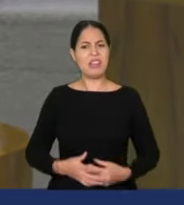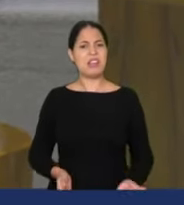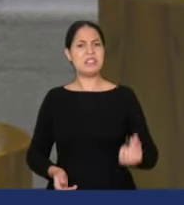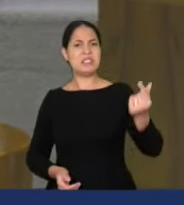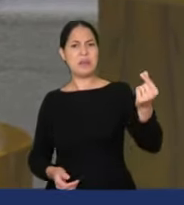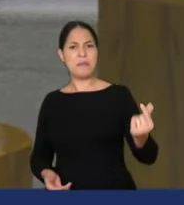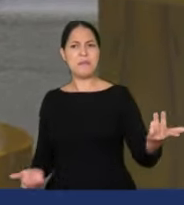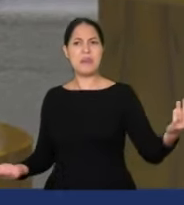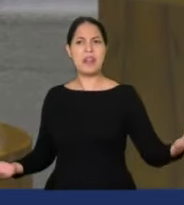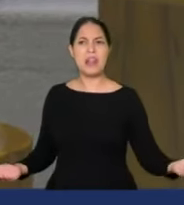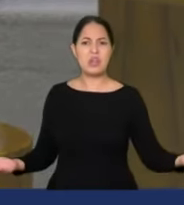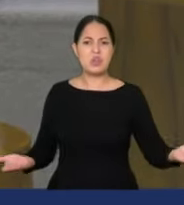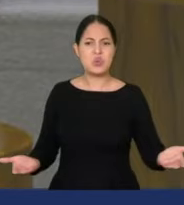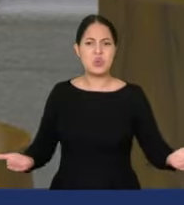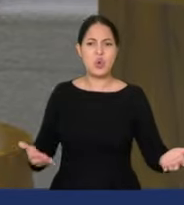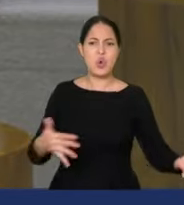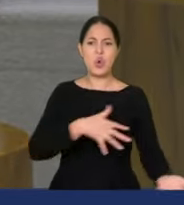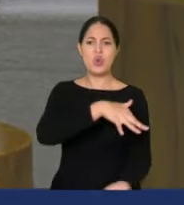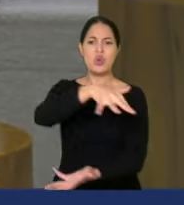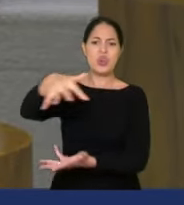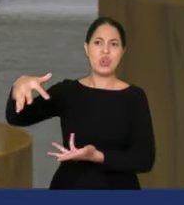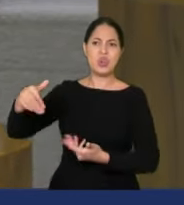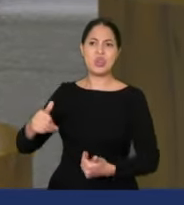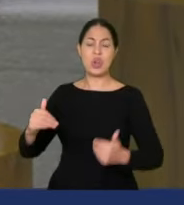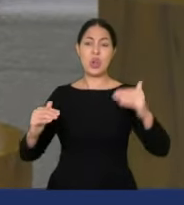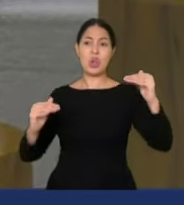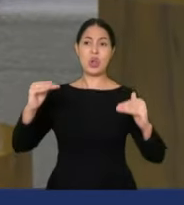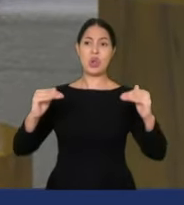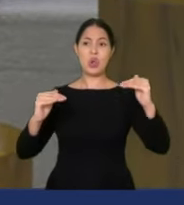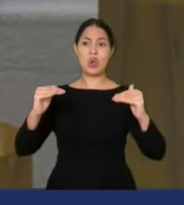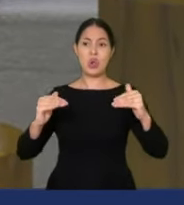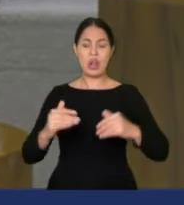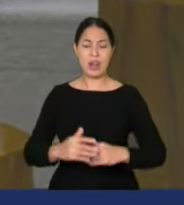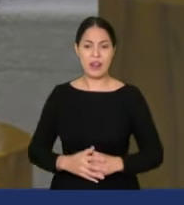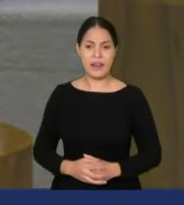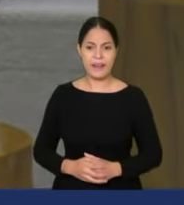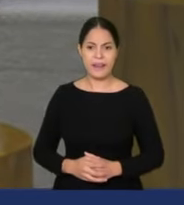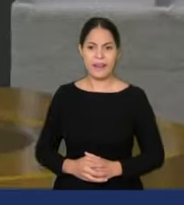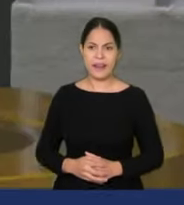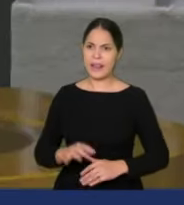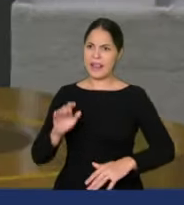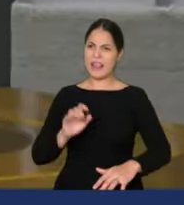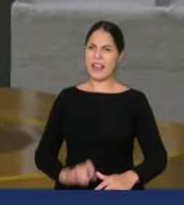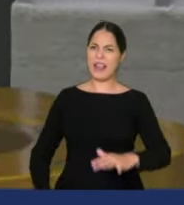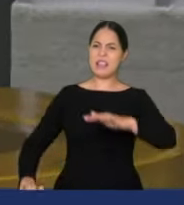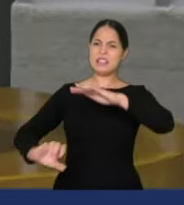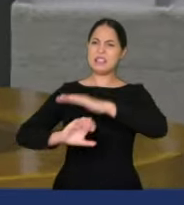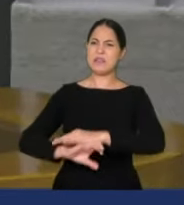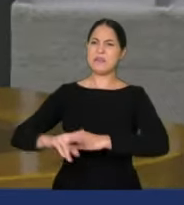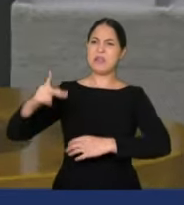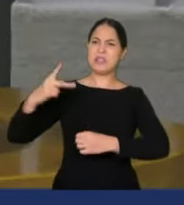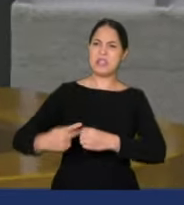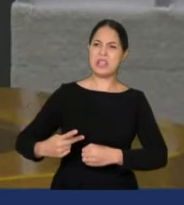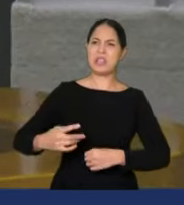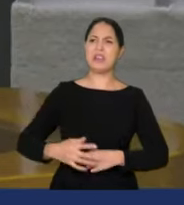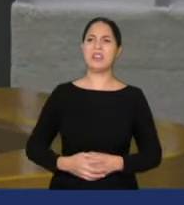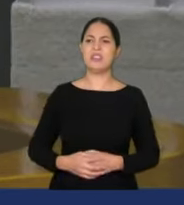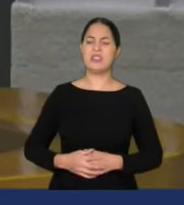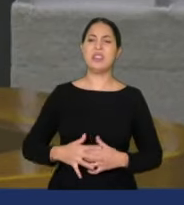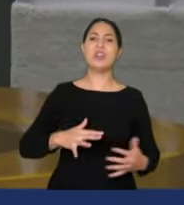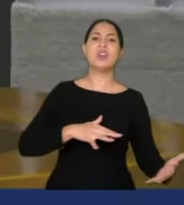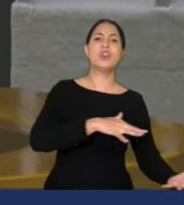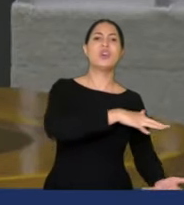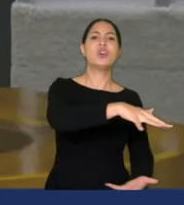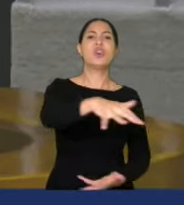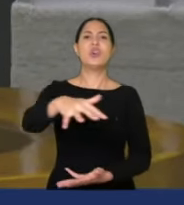paridade internacional faz a alegria das grandes petroleiras aqui dentro e